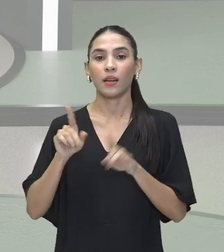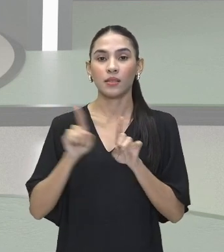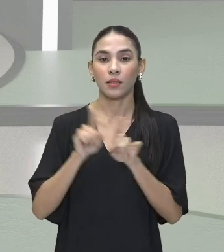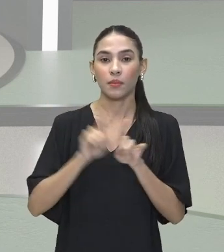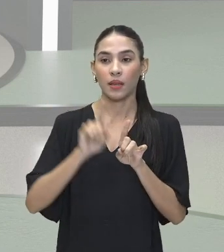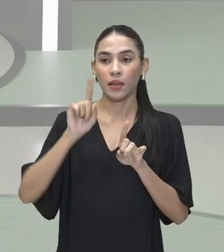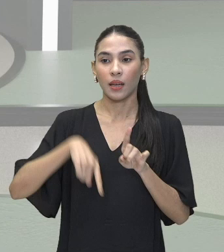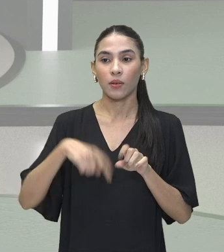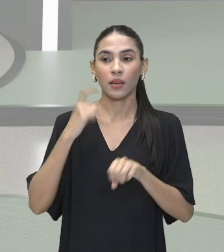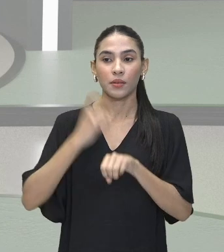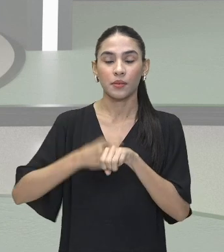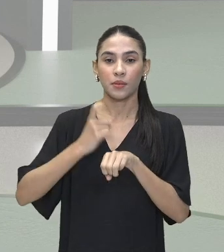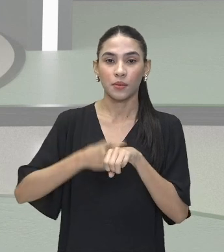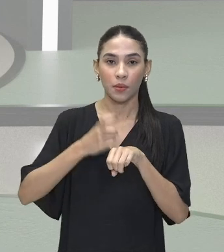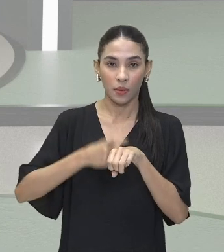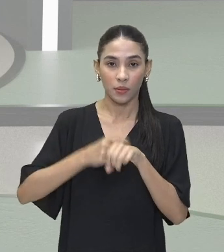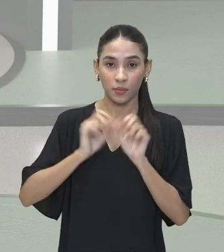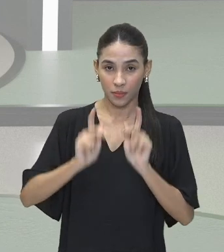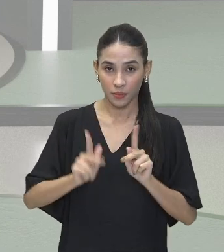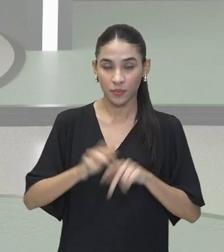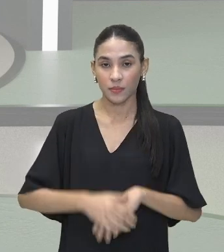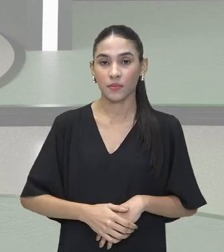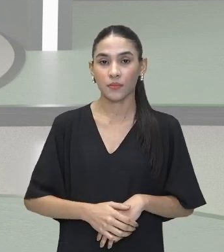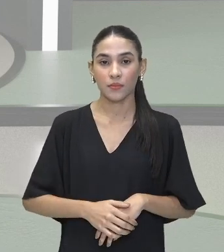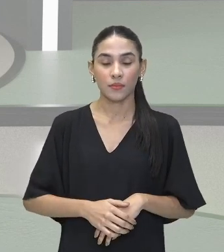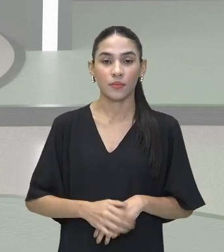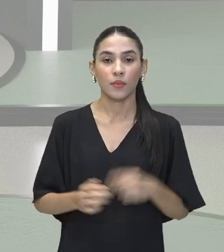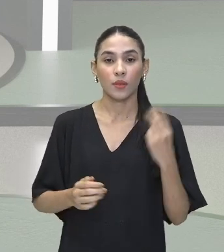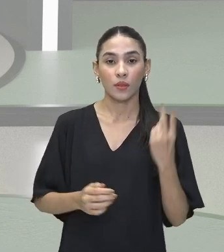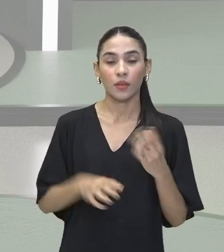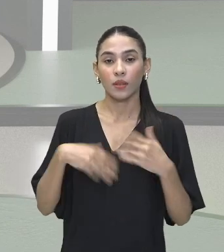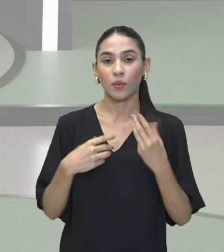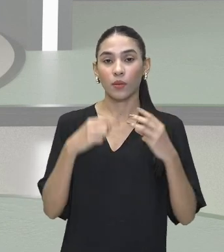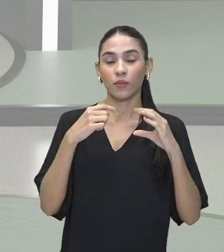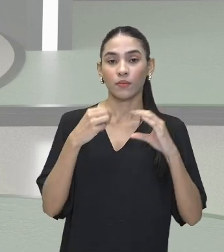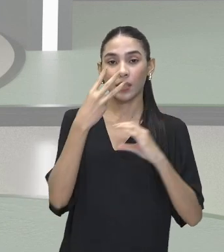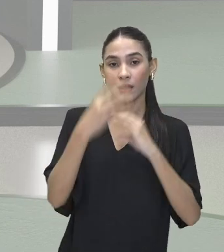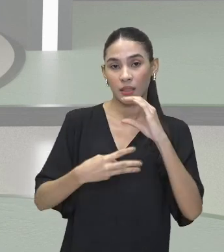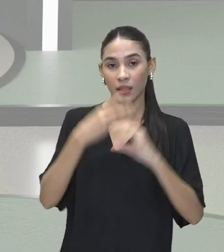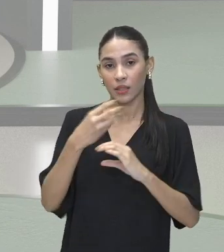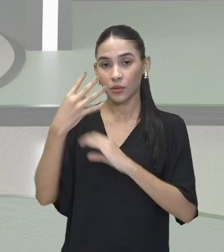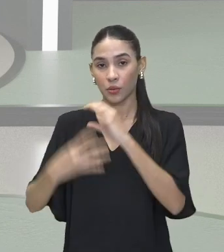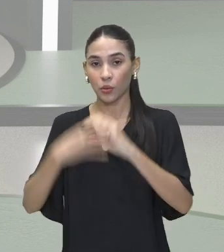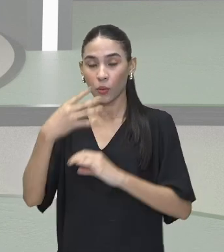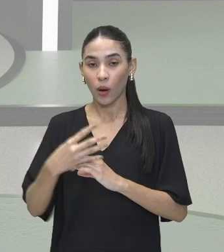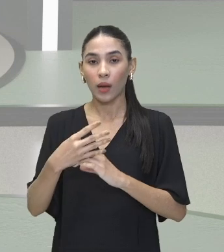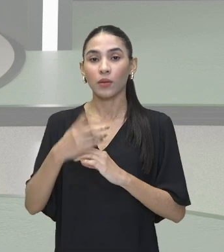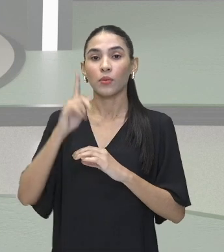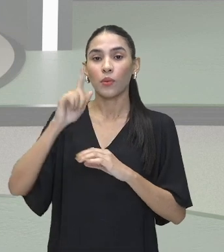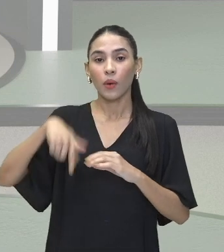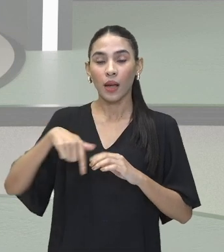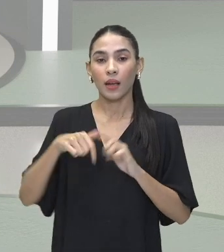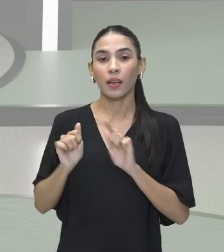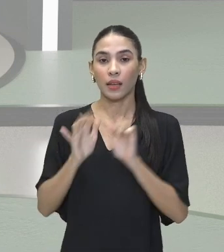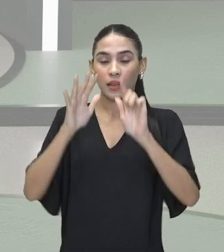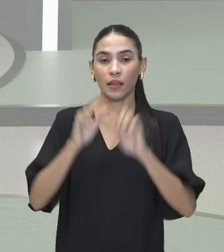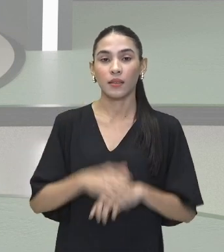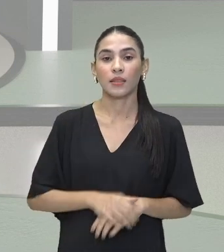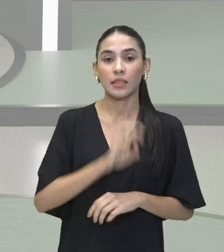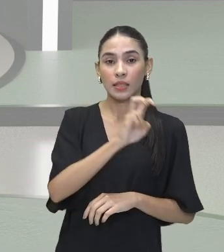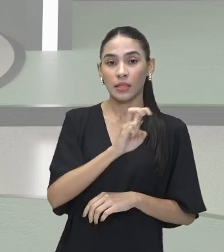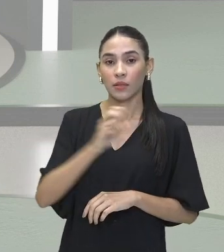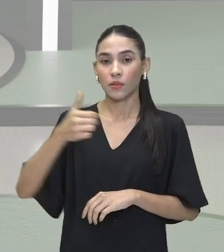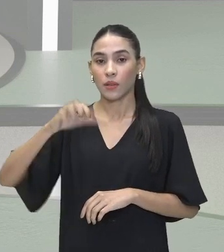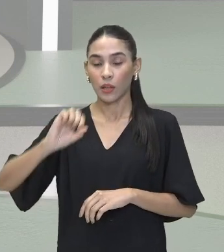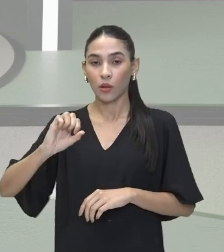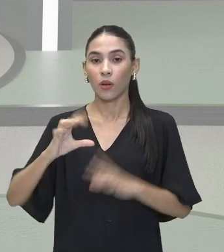são sólidos, ok? Então, os de 3 e 4 carbonos são gasosos, de 5 a 9 são líquidos